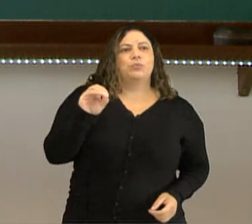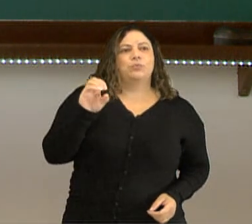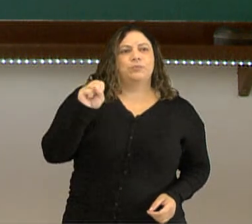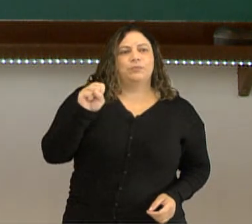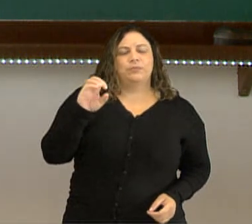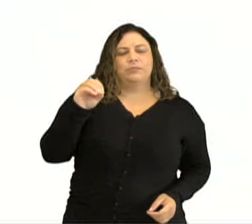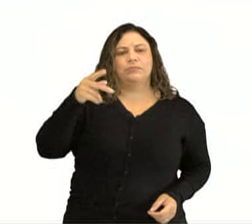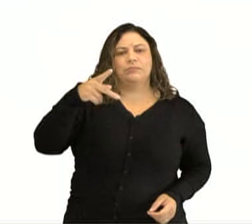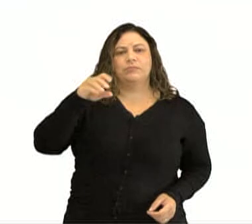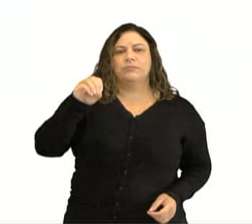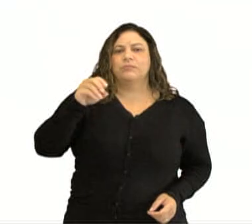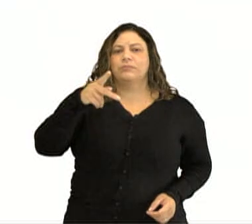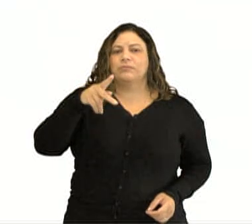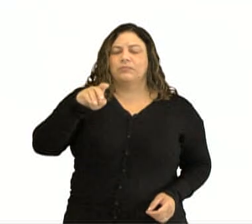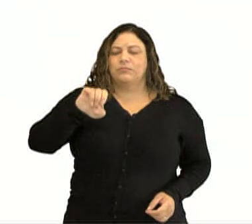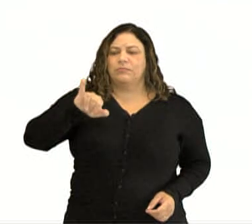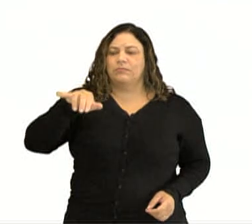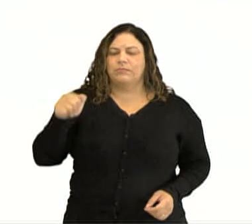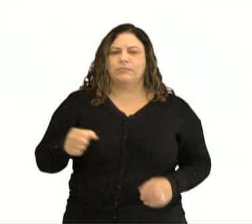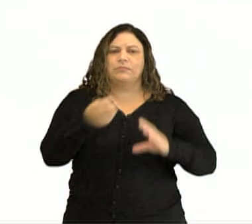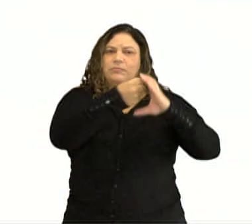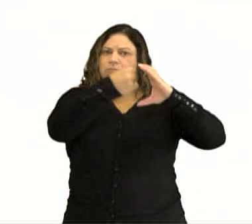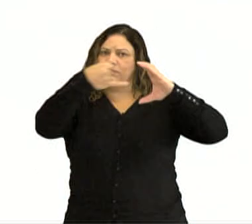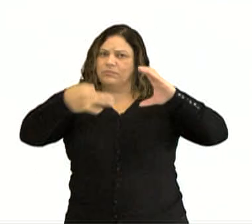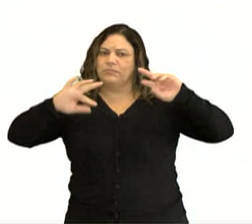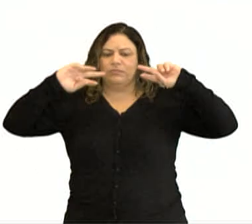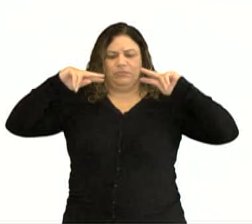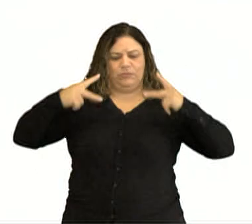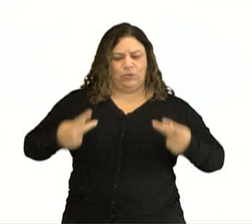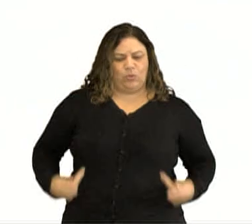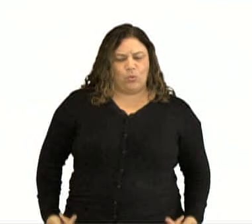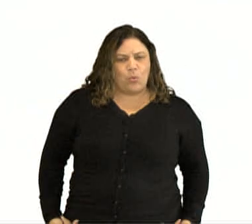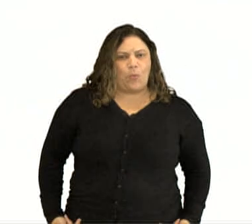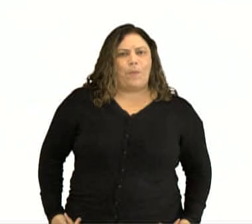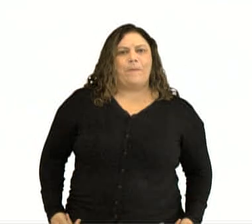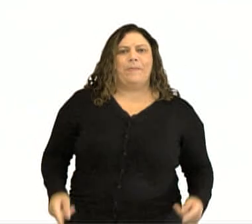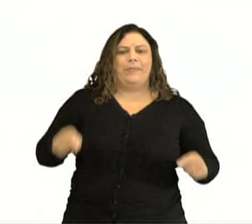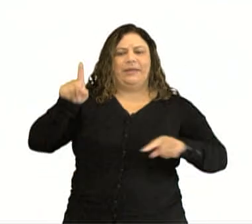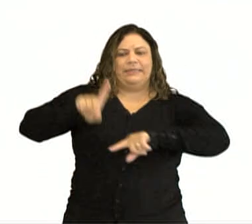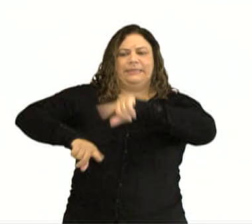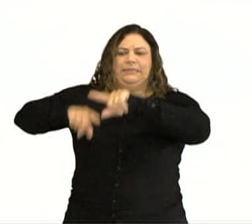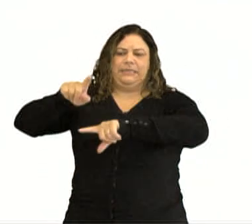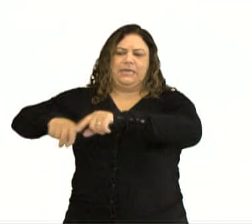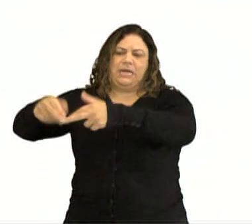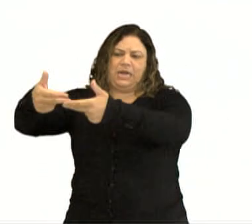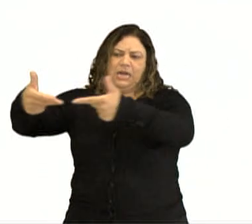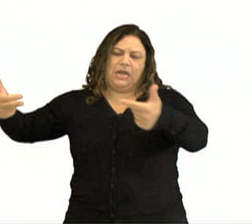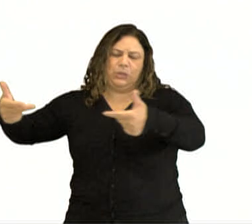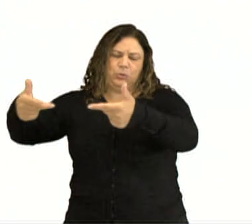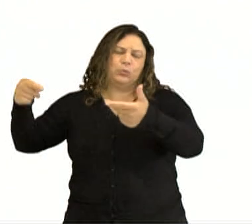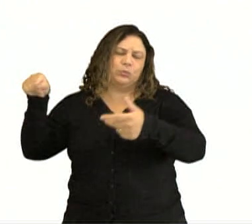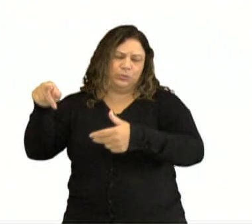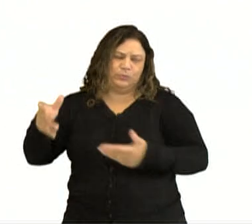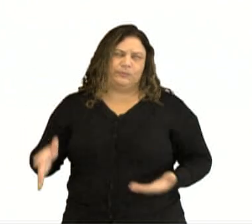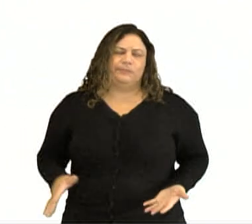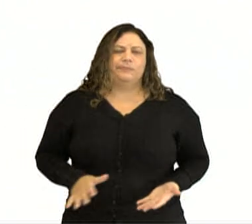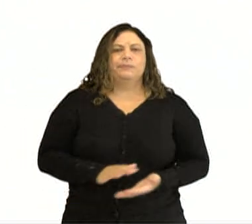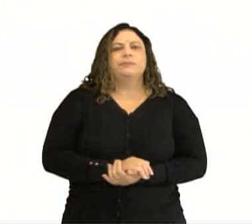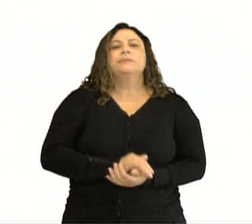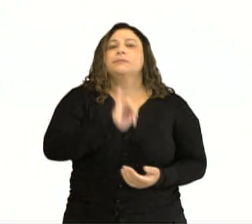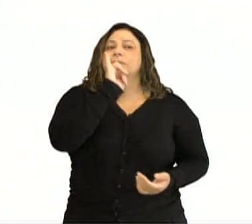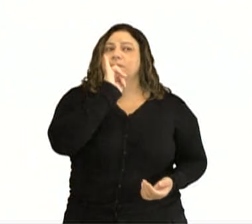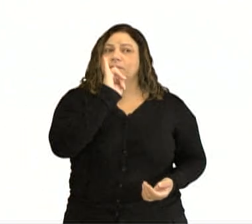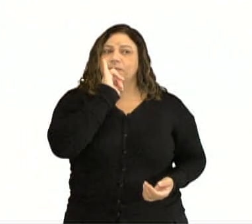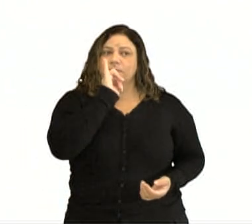Então, atribuição de características humanas a seres irracionais ou a coisas.